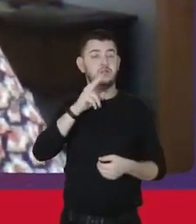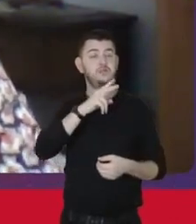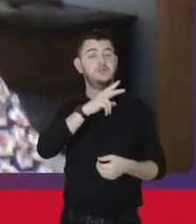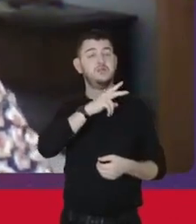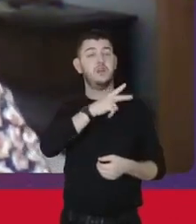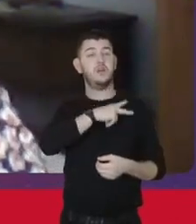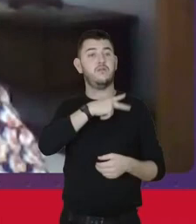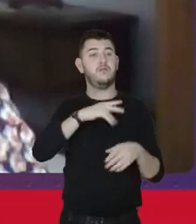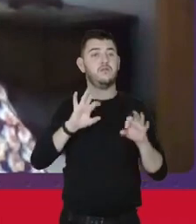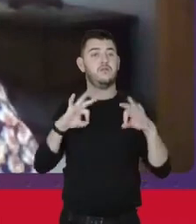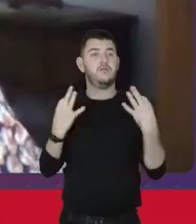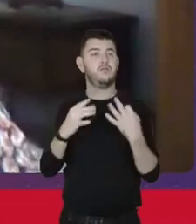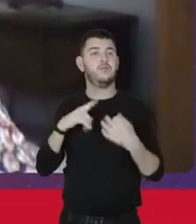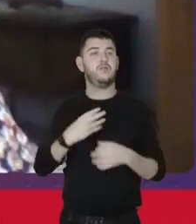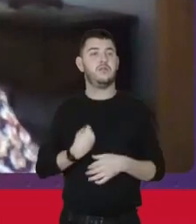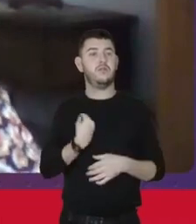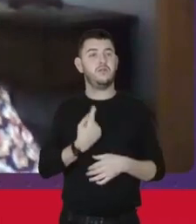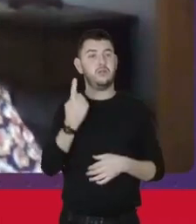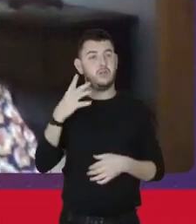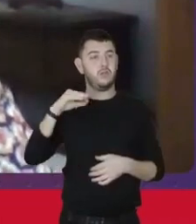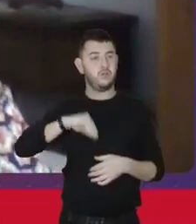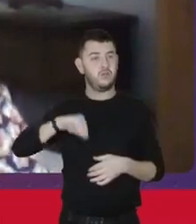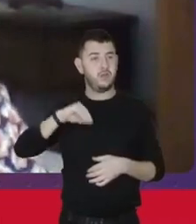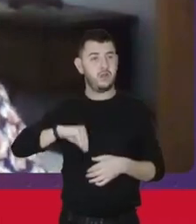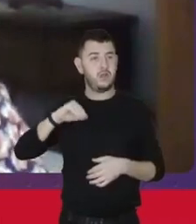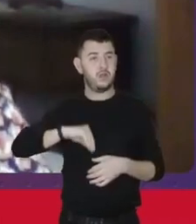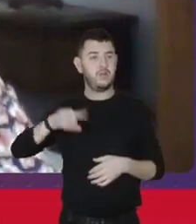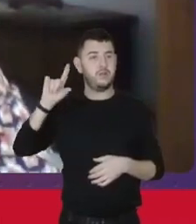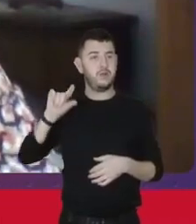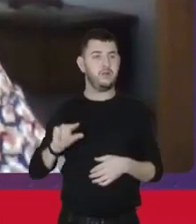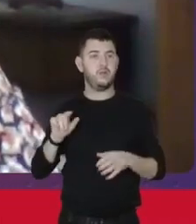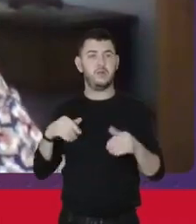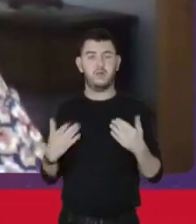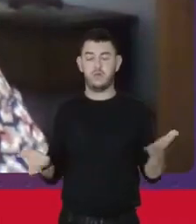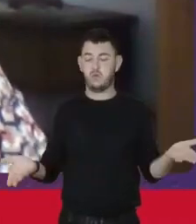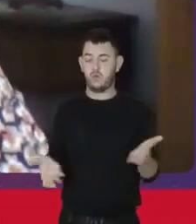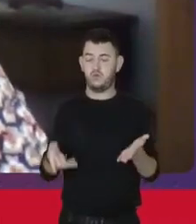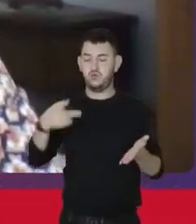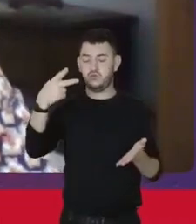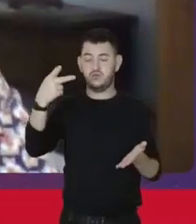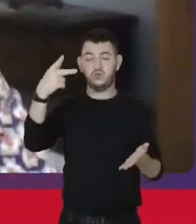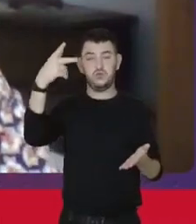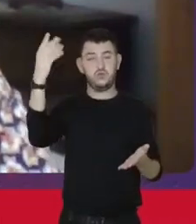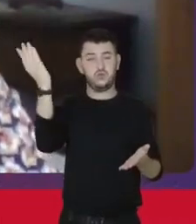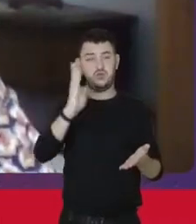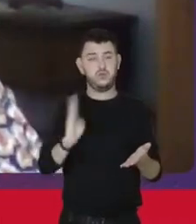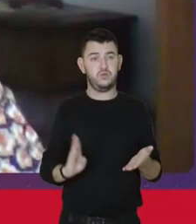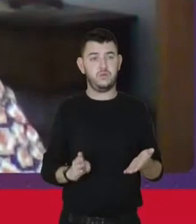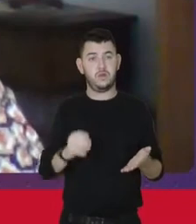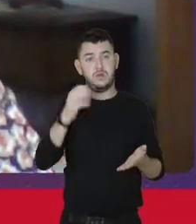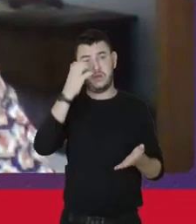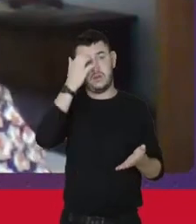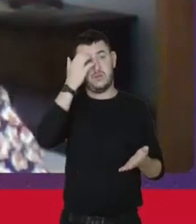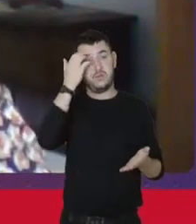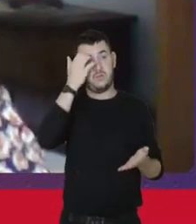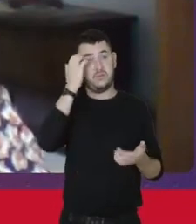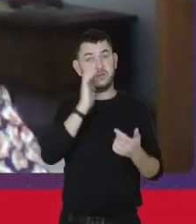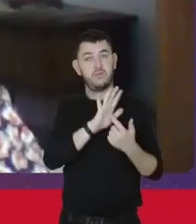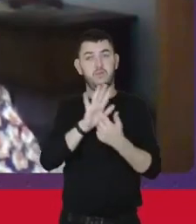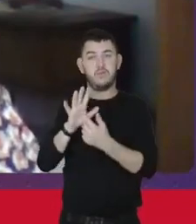vivem apenas com um salário mínimo. O Brasil de hoje mostra que